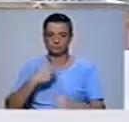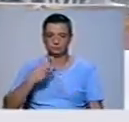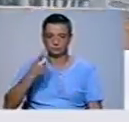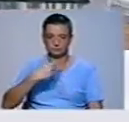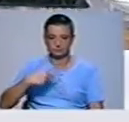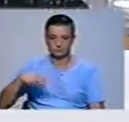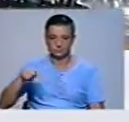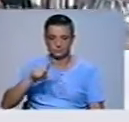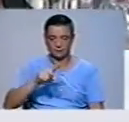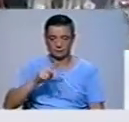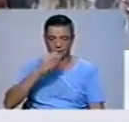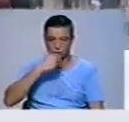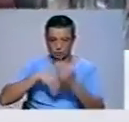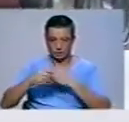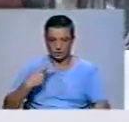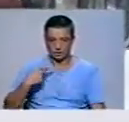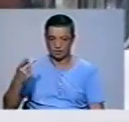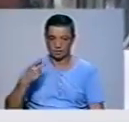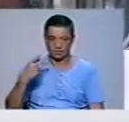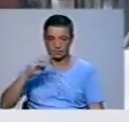Nós, eu e a Sónia,